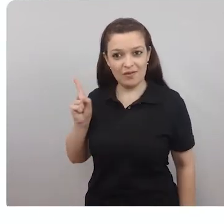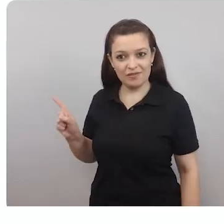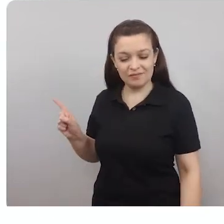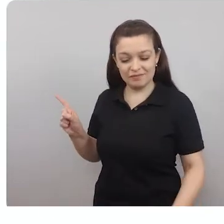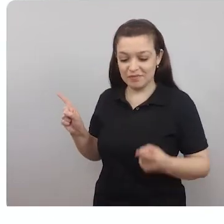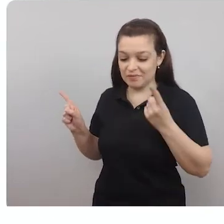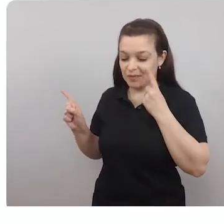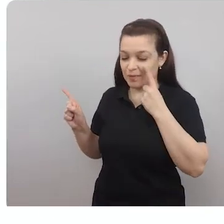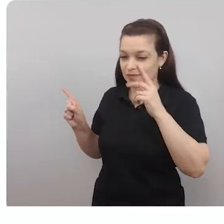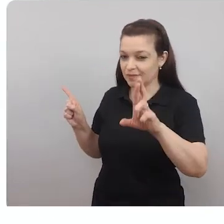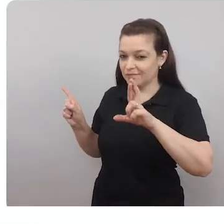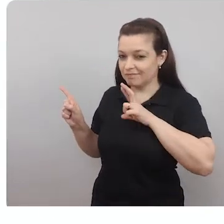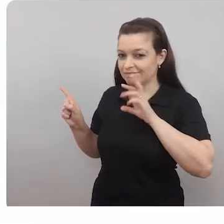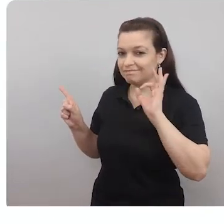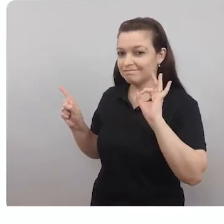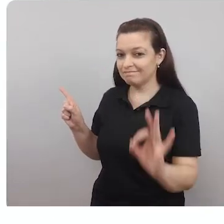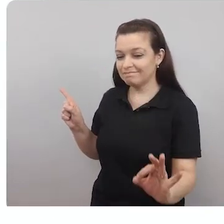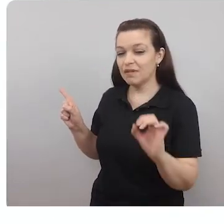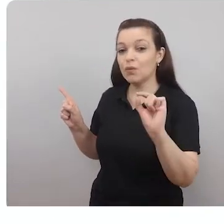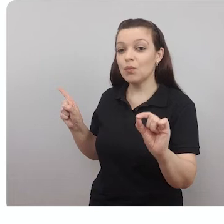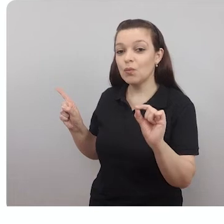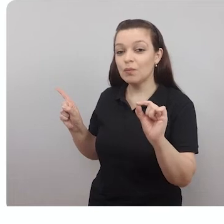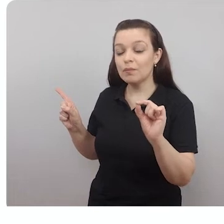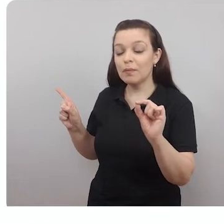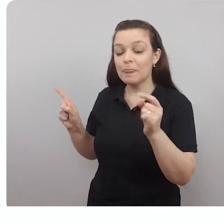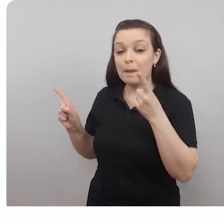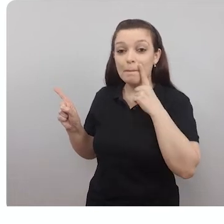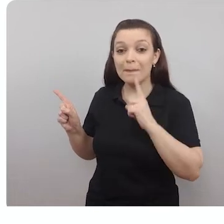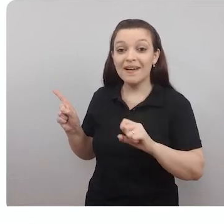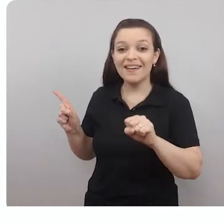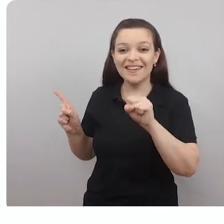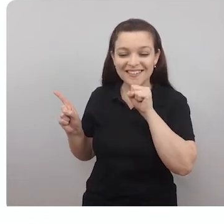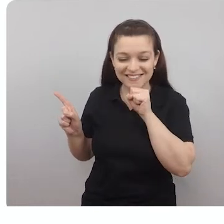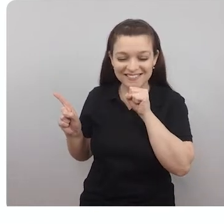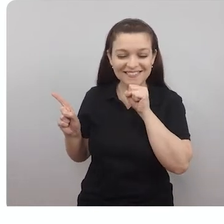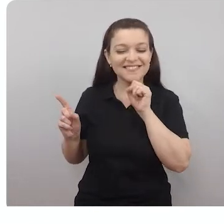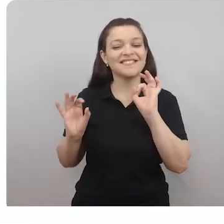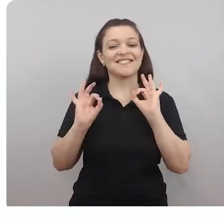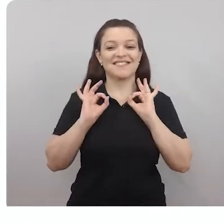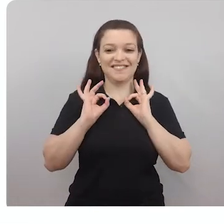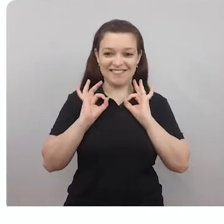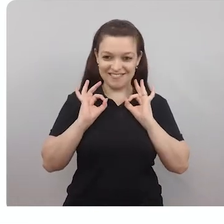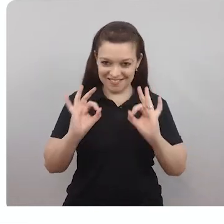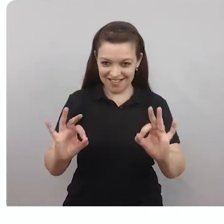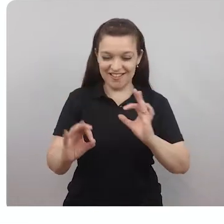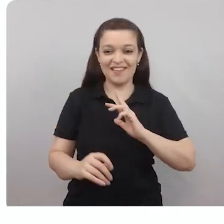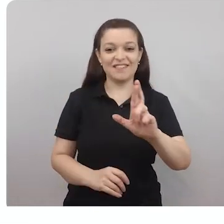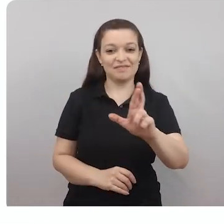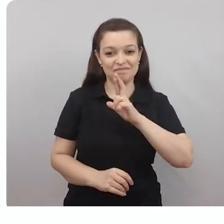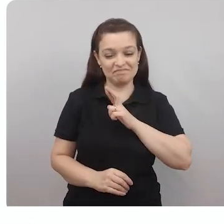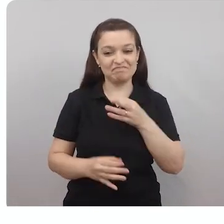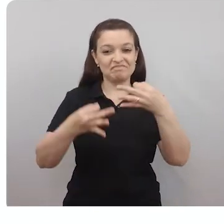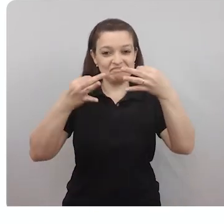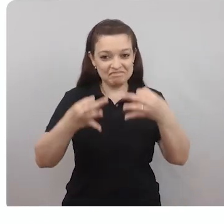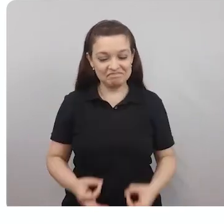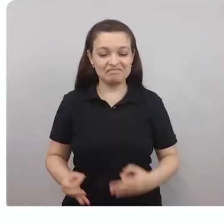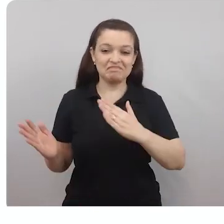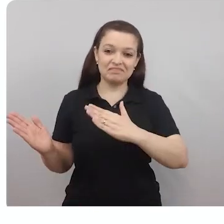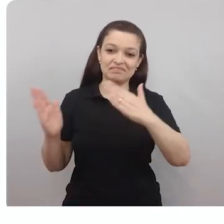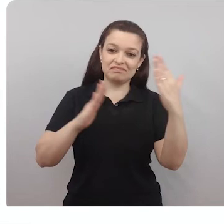vocês adivinharam. Quem falou que era a imagem do pai, acertou. Agora temos a